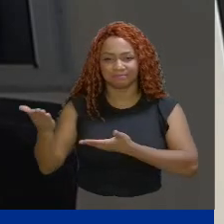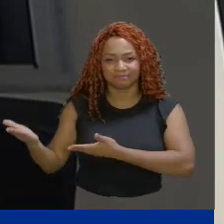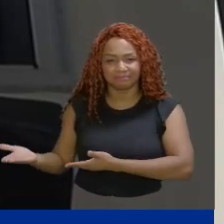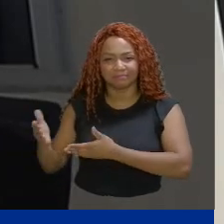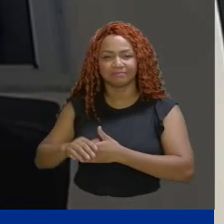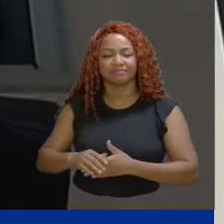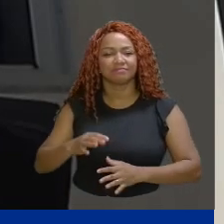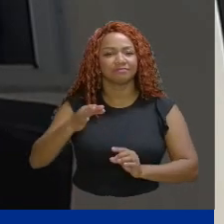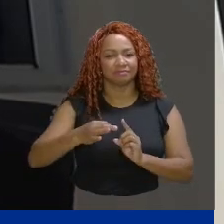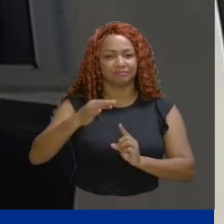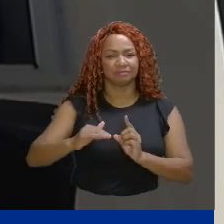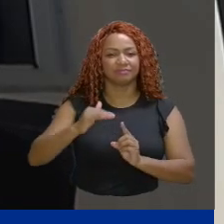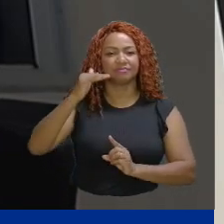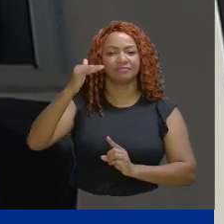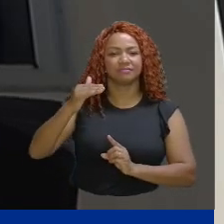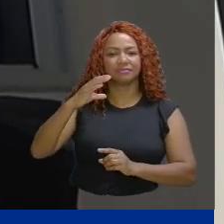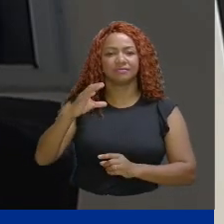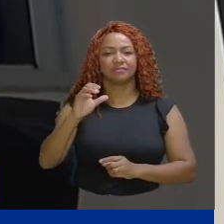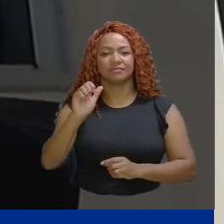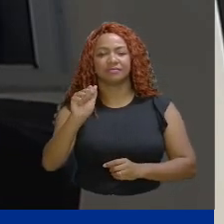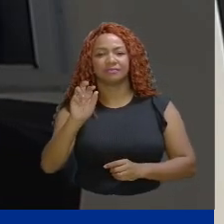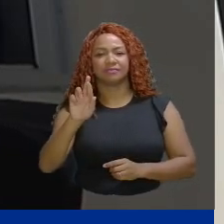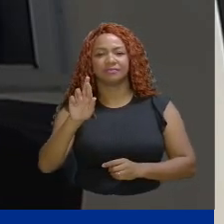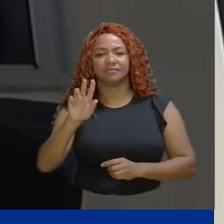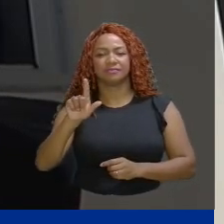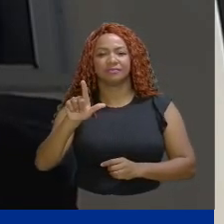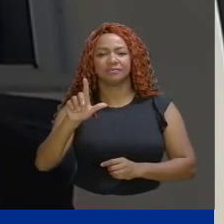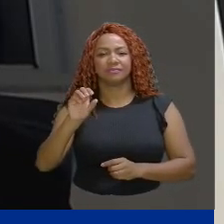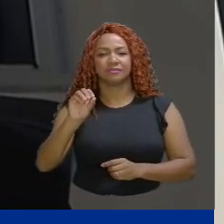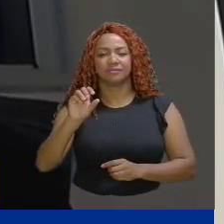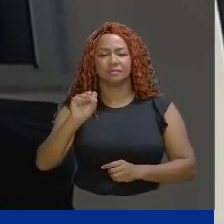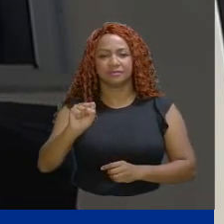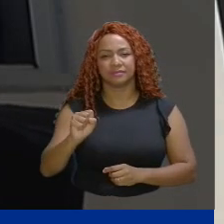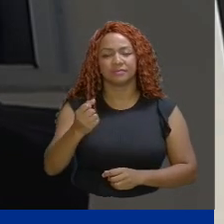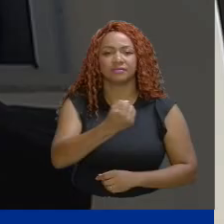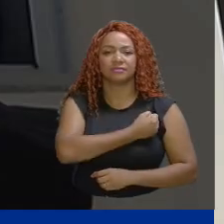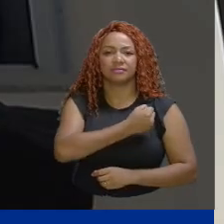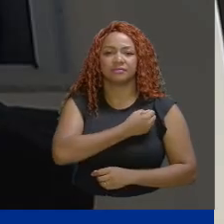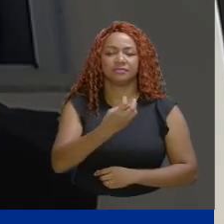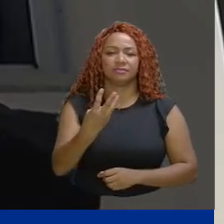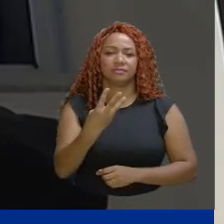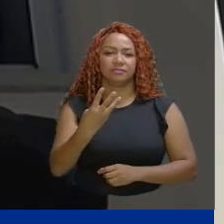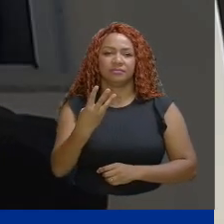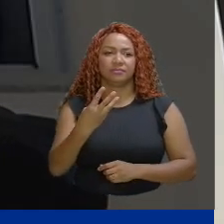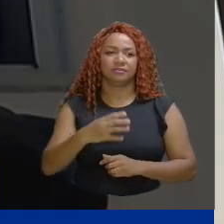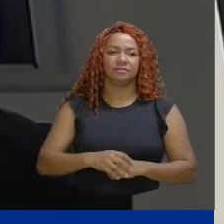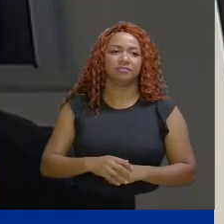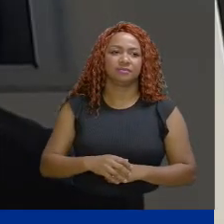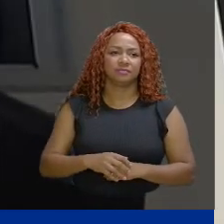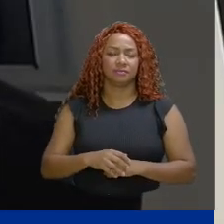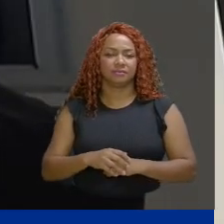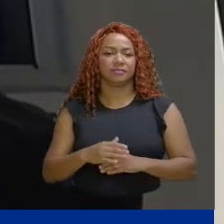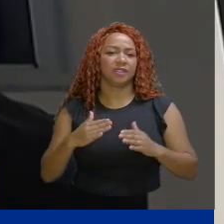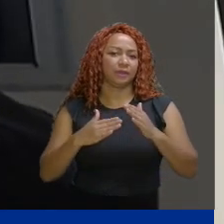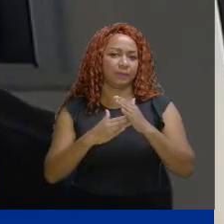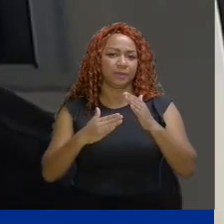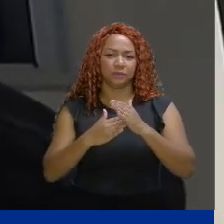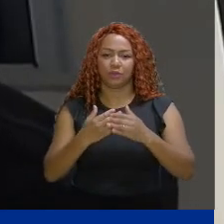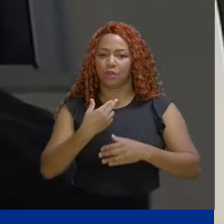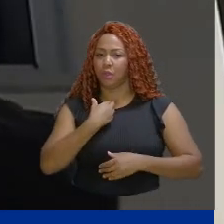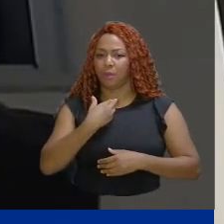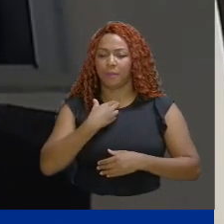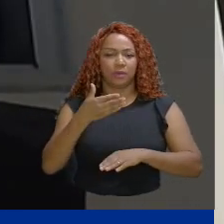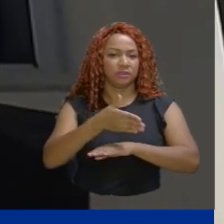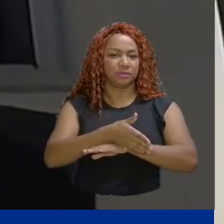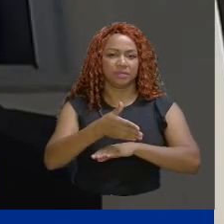Carlos Torque, a quem passo a palavra para o item 3 da pauta, em face de meu impedimento, e peço licença